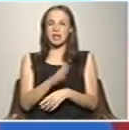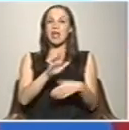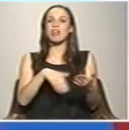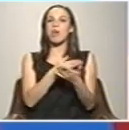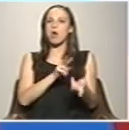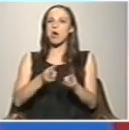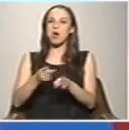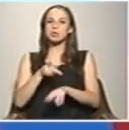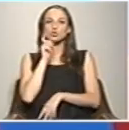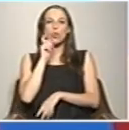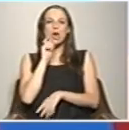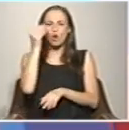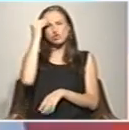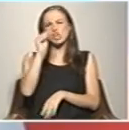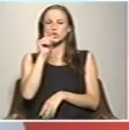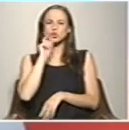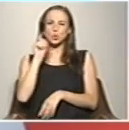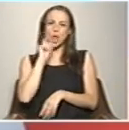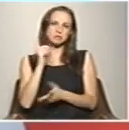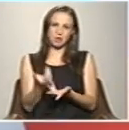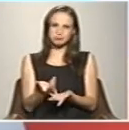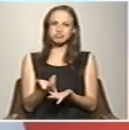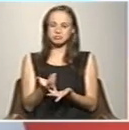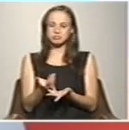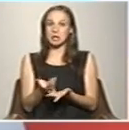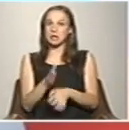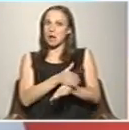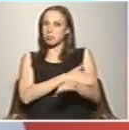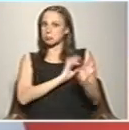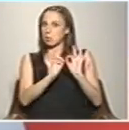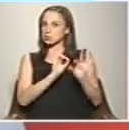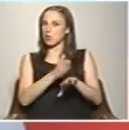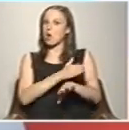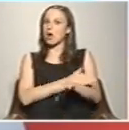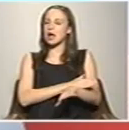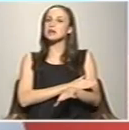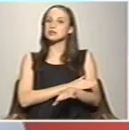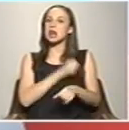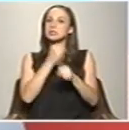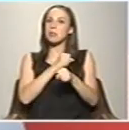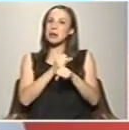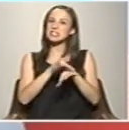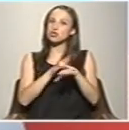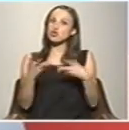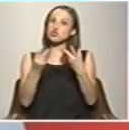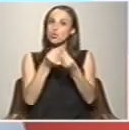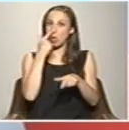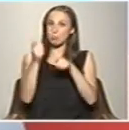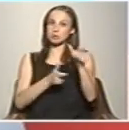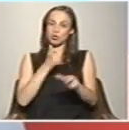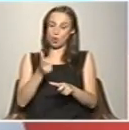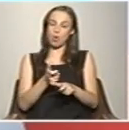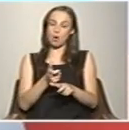idoso se previna situações que possam vir a acontecer. Faz muitas ações de sensibilização junto da comunidade também para este tipo